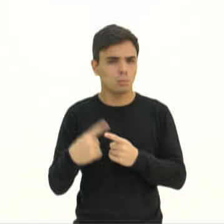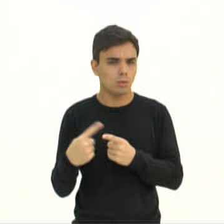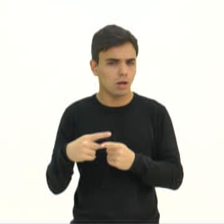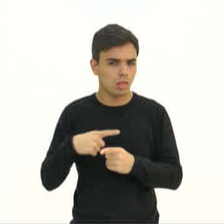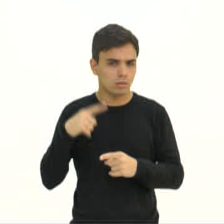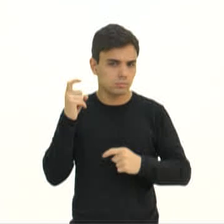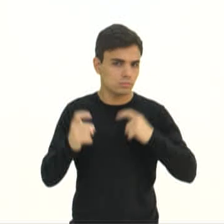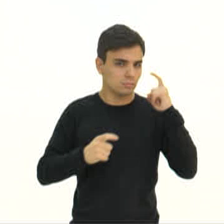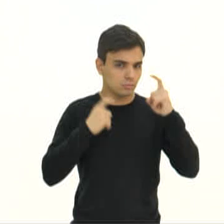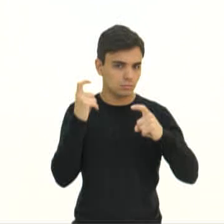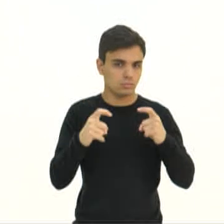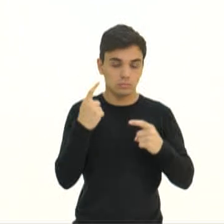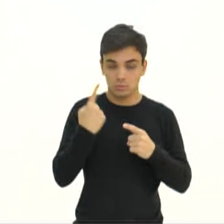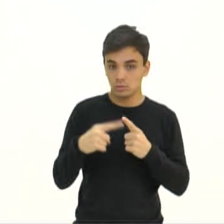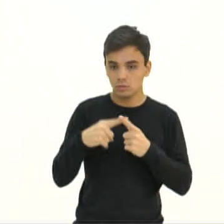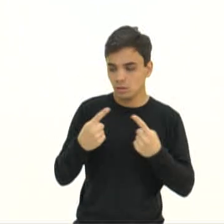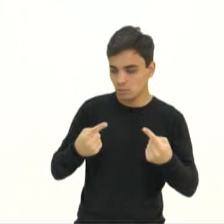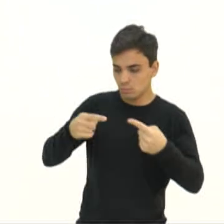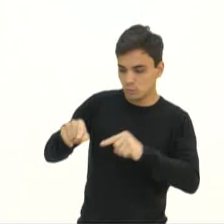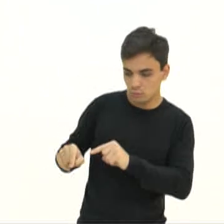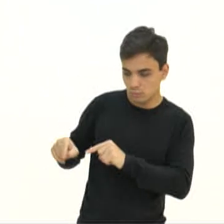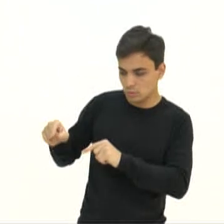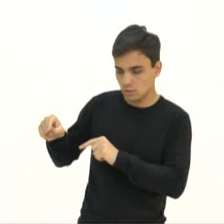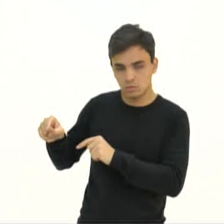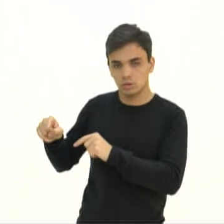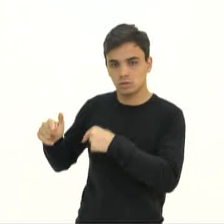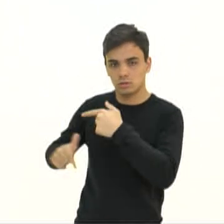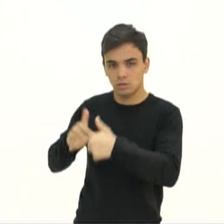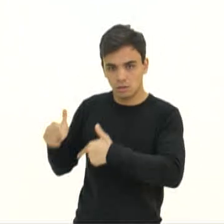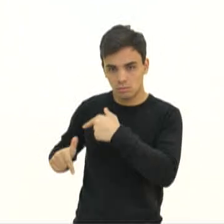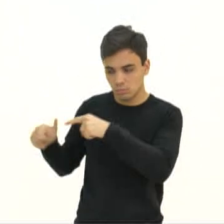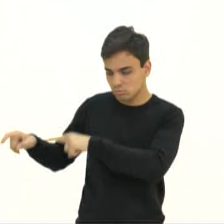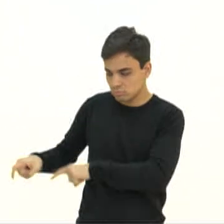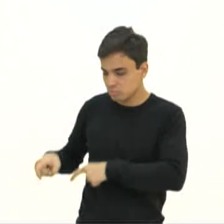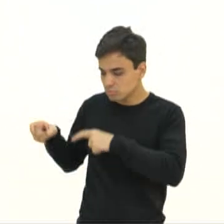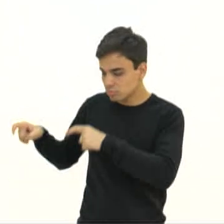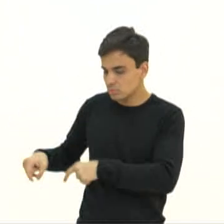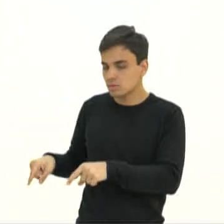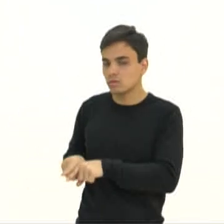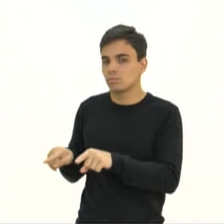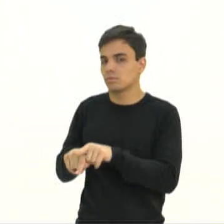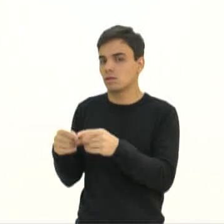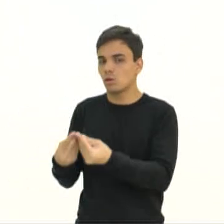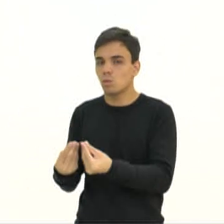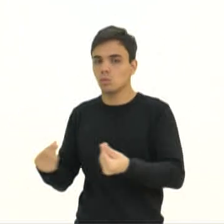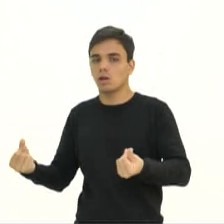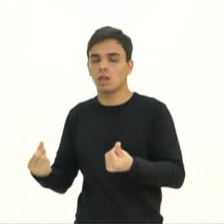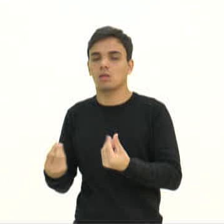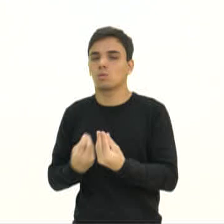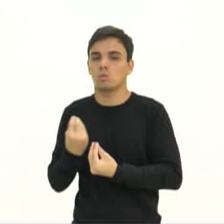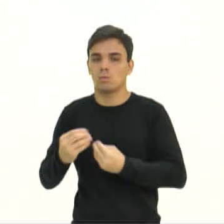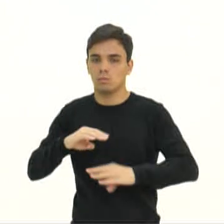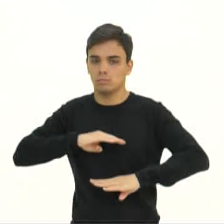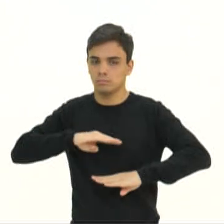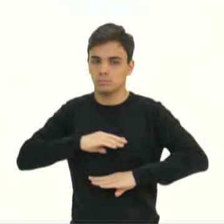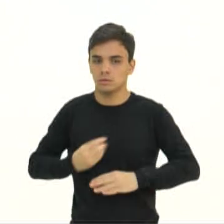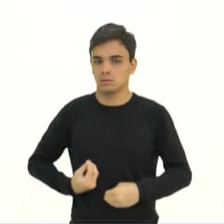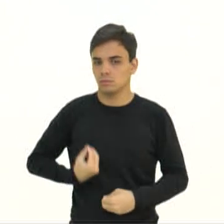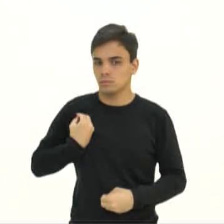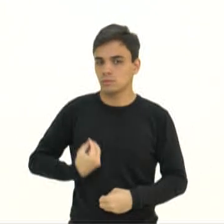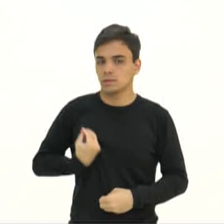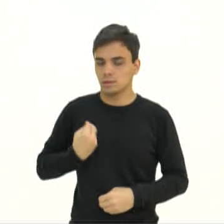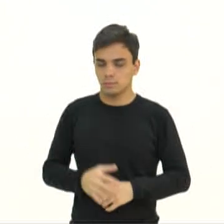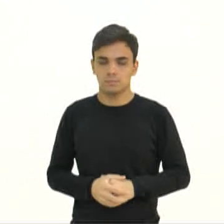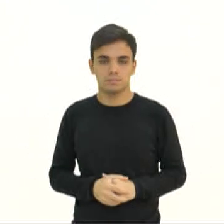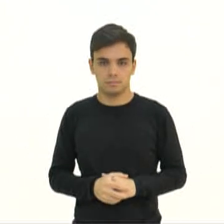preocupação? Porque afeta a produtividade do setor agropecuário e, consequentemente, a qualidade de vida da população local. Se eu tenho uma área